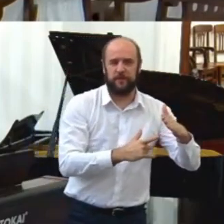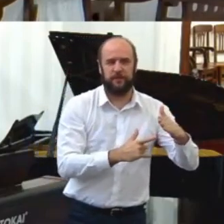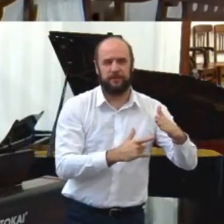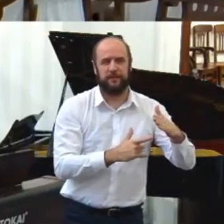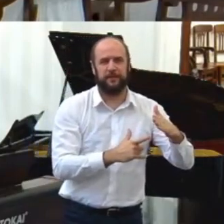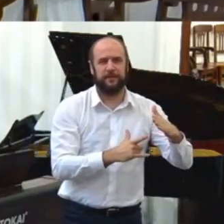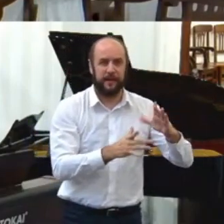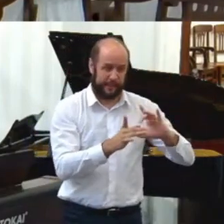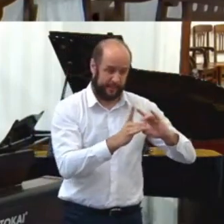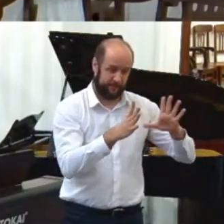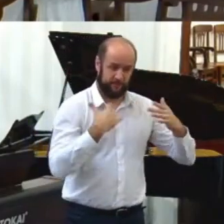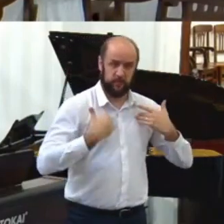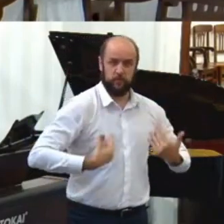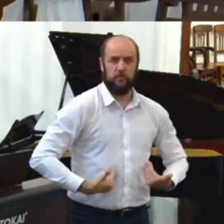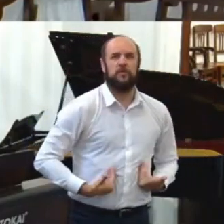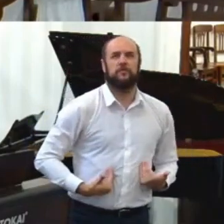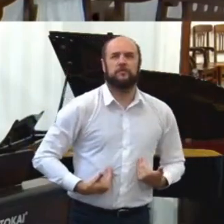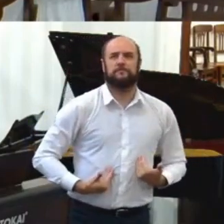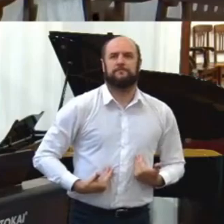liberta fisicamente,